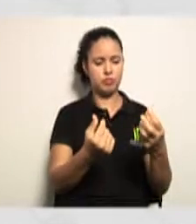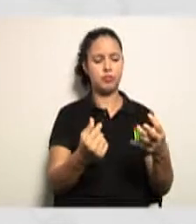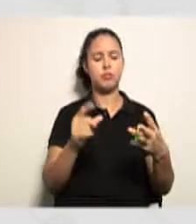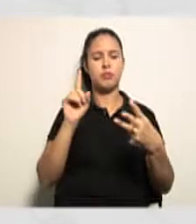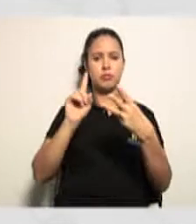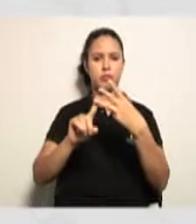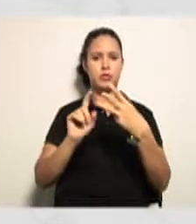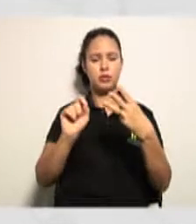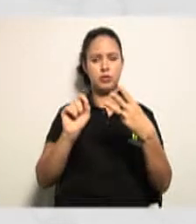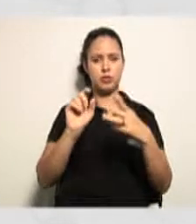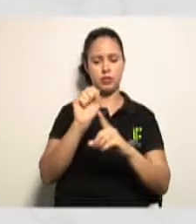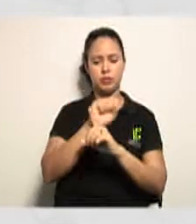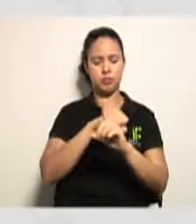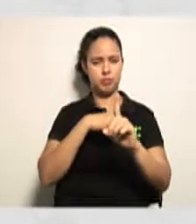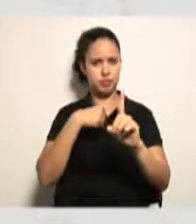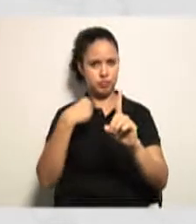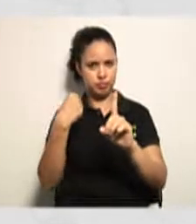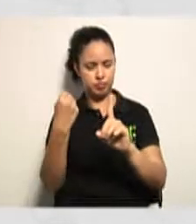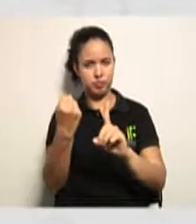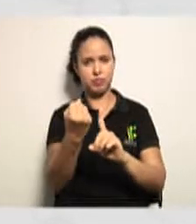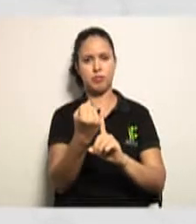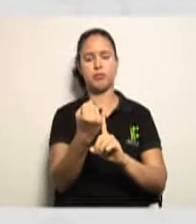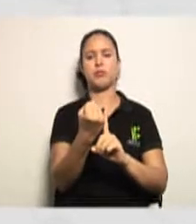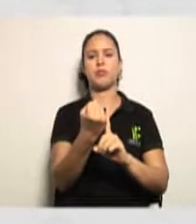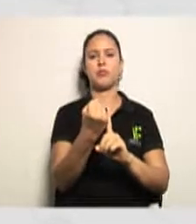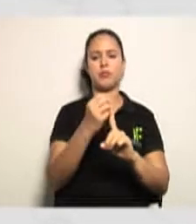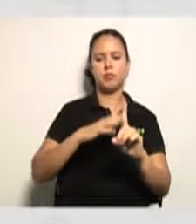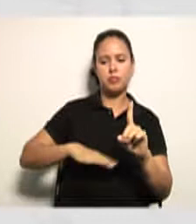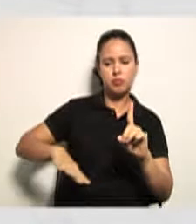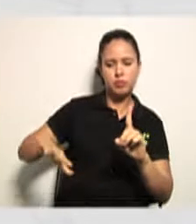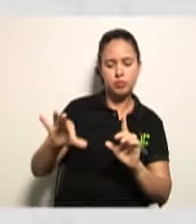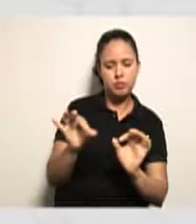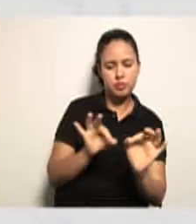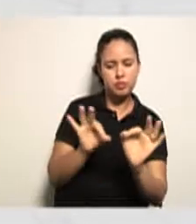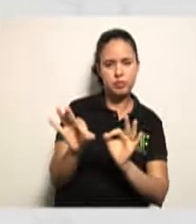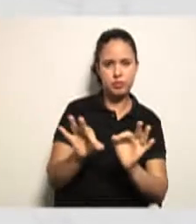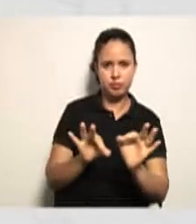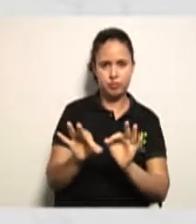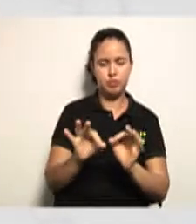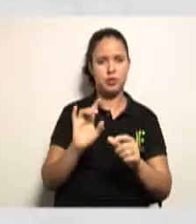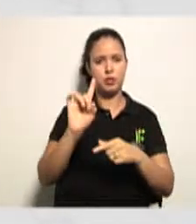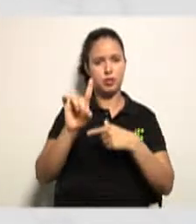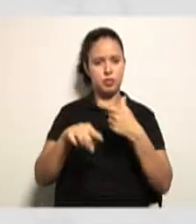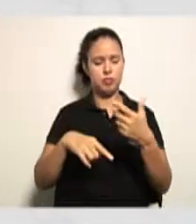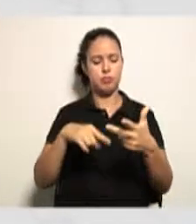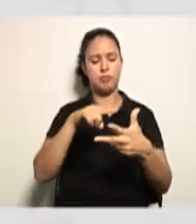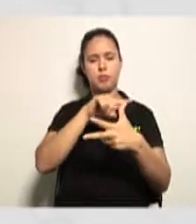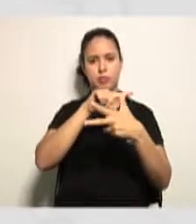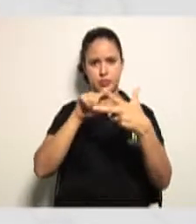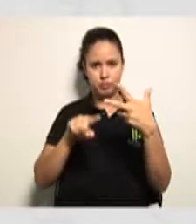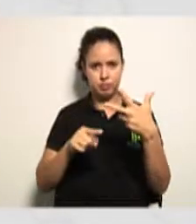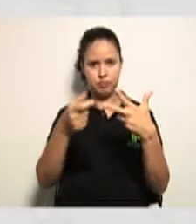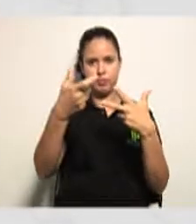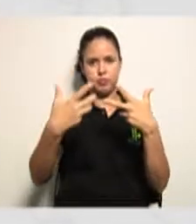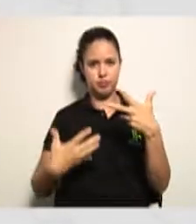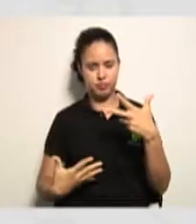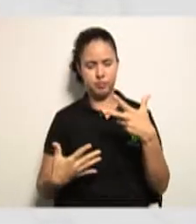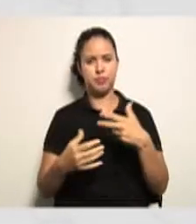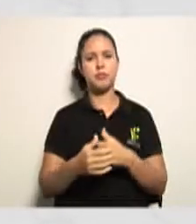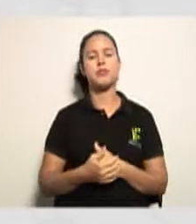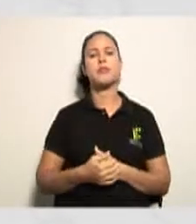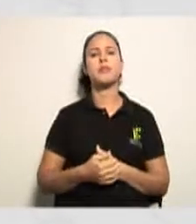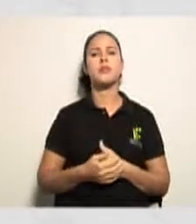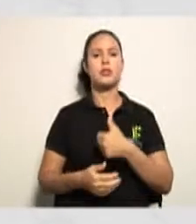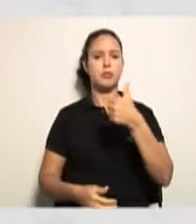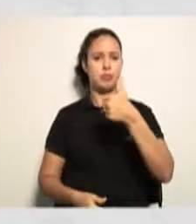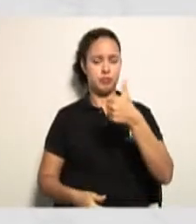civil organizada. Vou estar detalhando um pouquinho mais cada um desses setores aqui para vocês. O primeiro setor,